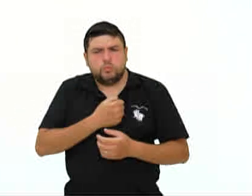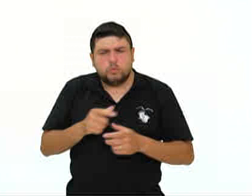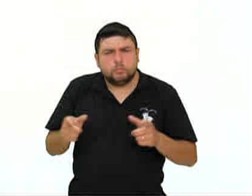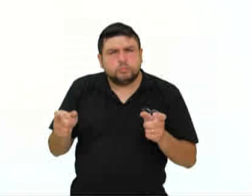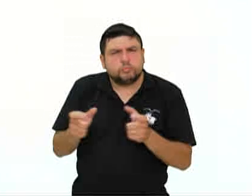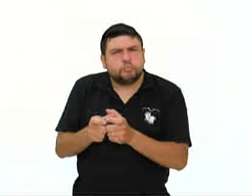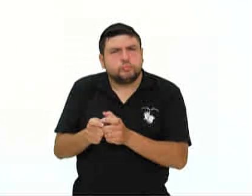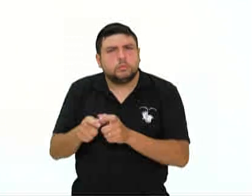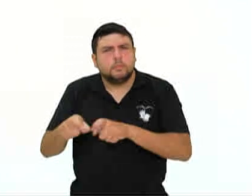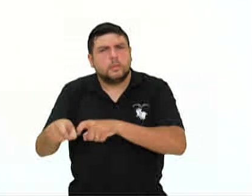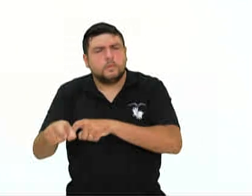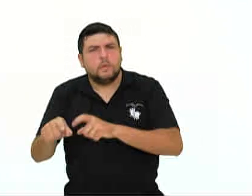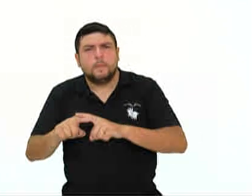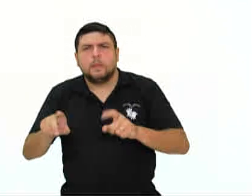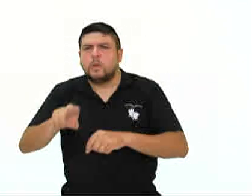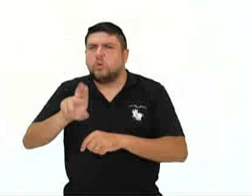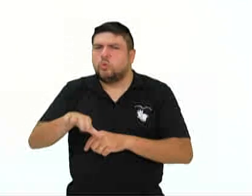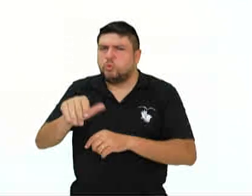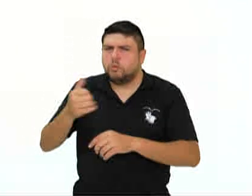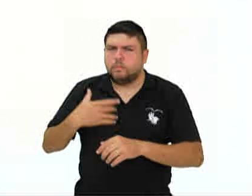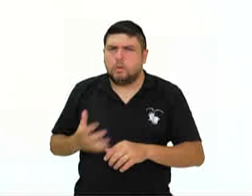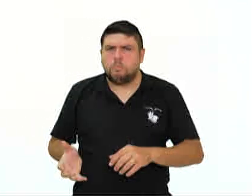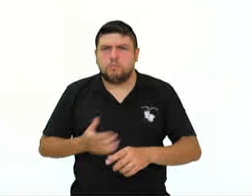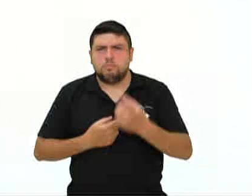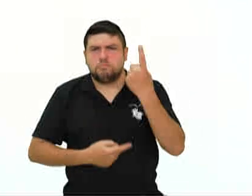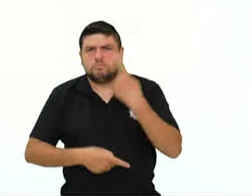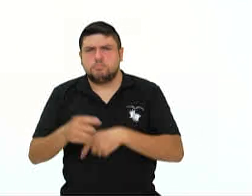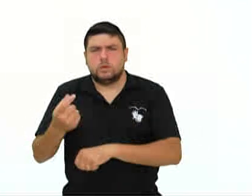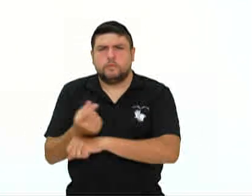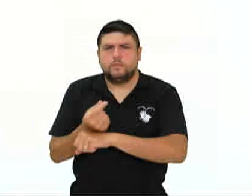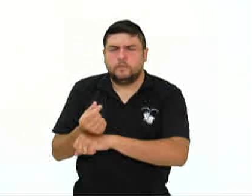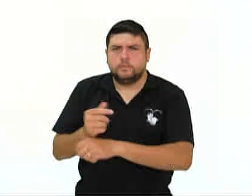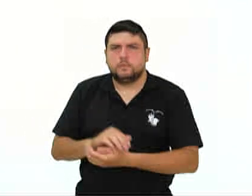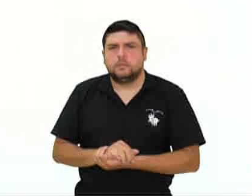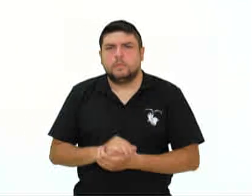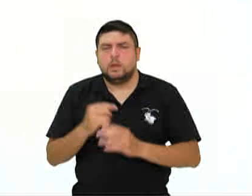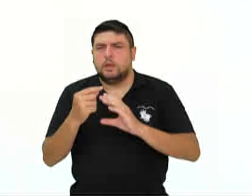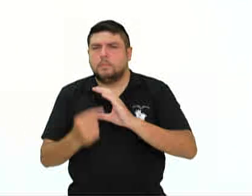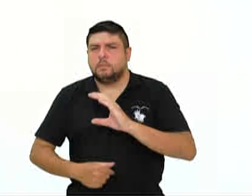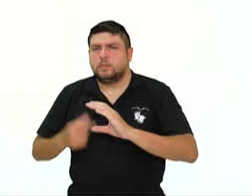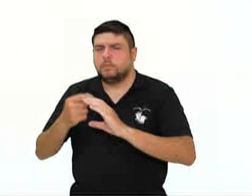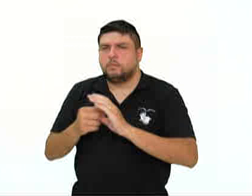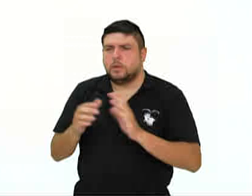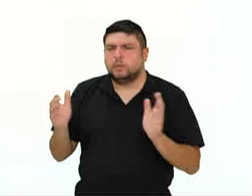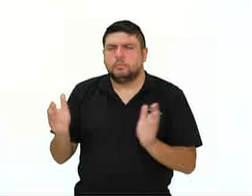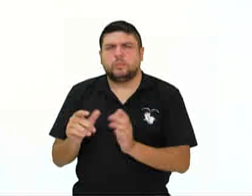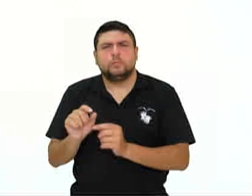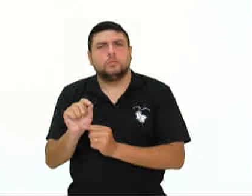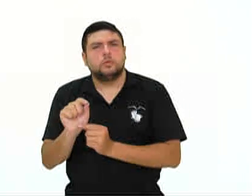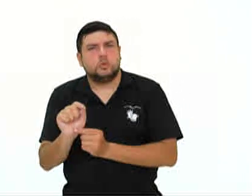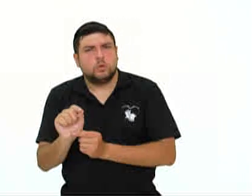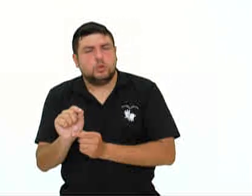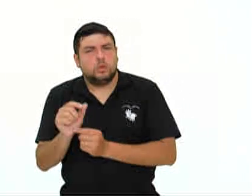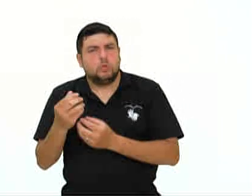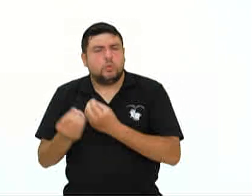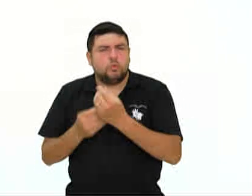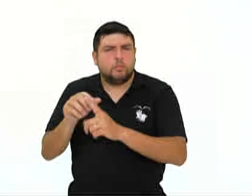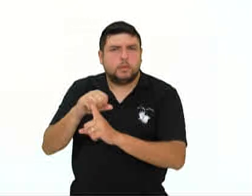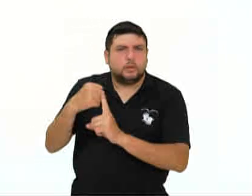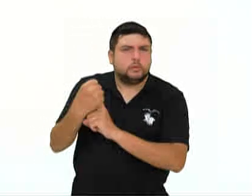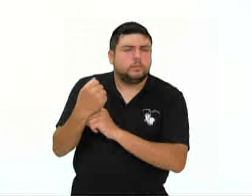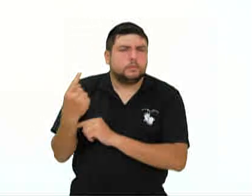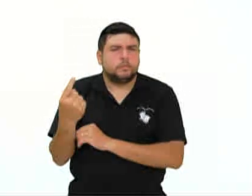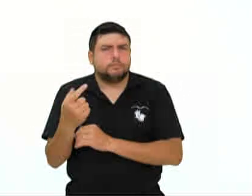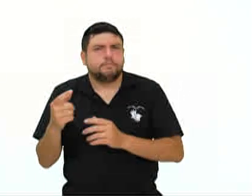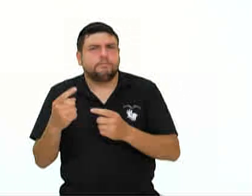lavouras, mas nunca como potência financeira. Dentro do capitalismo, a pequena propriedade seguirá o destino da ação isolada nas sociedades